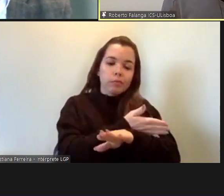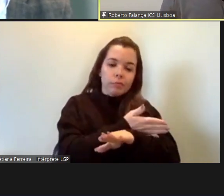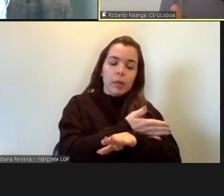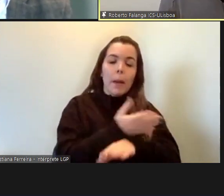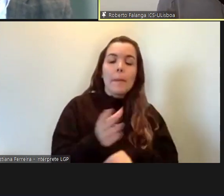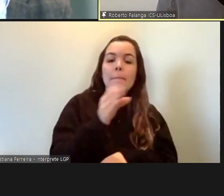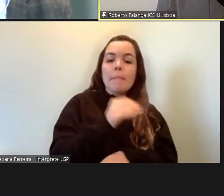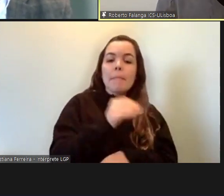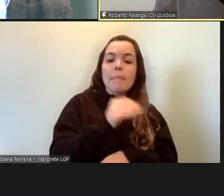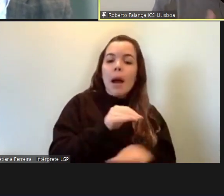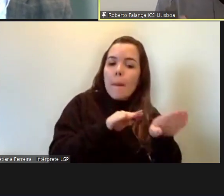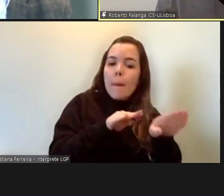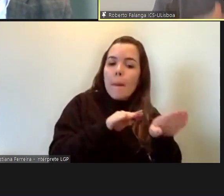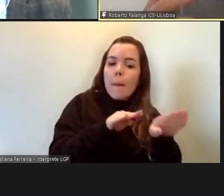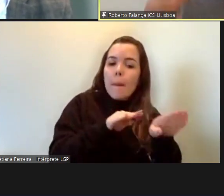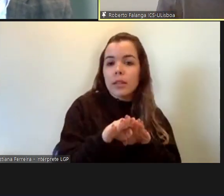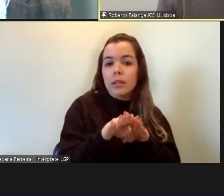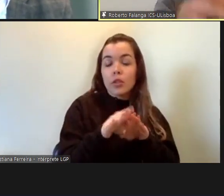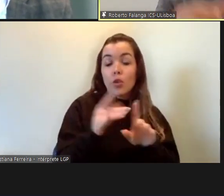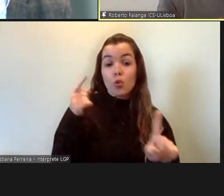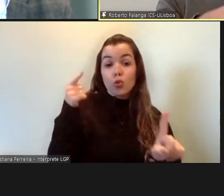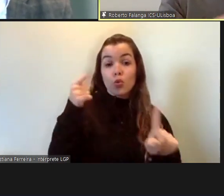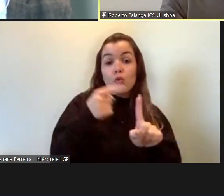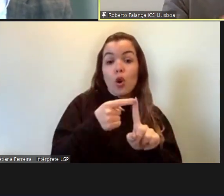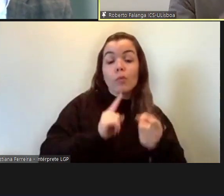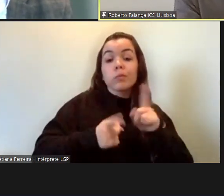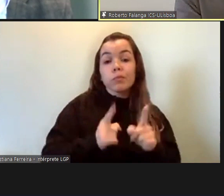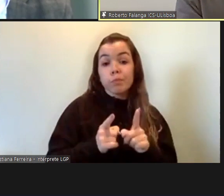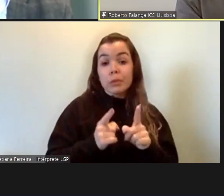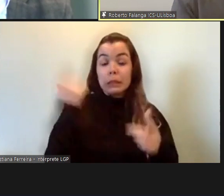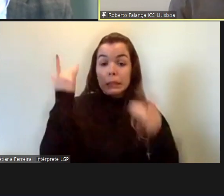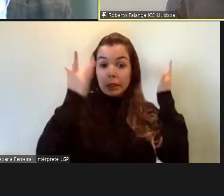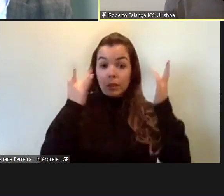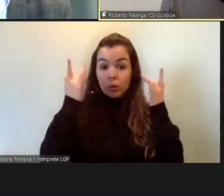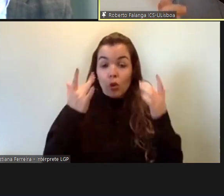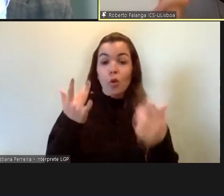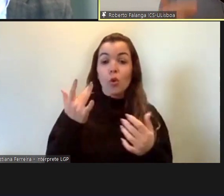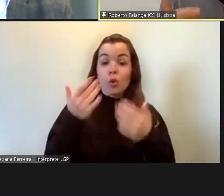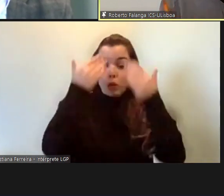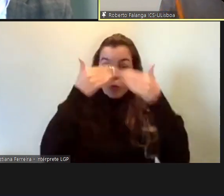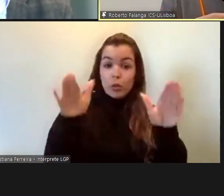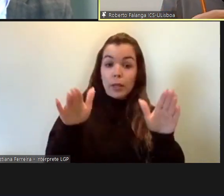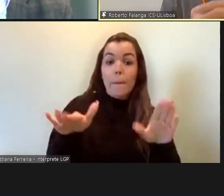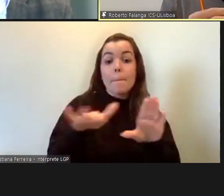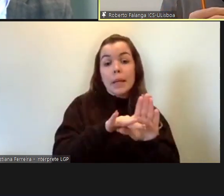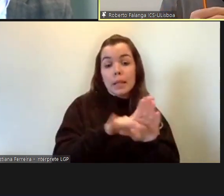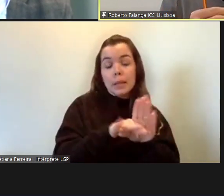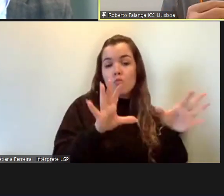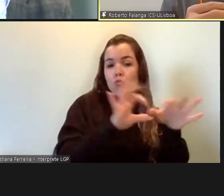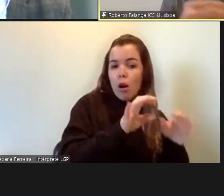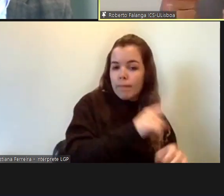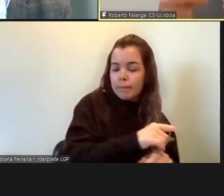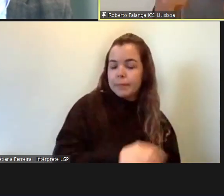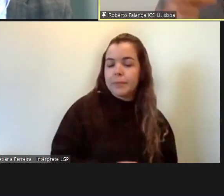são práticas que se referem mais ao chapéu teórico da democracia participativa. Agora, por que é importante salientar